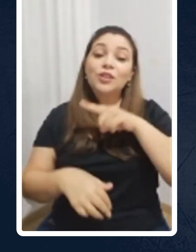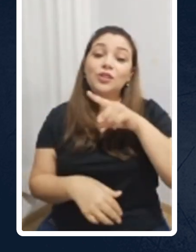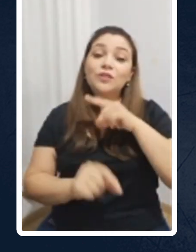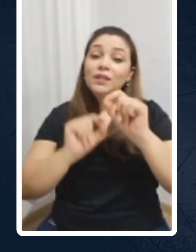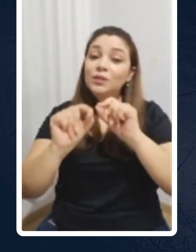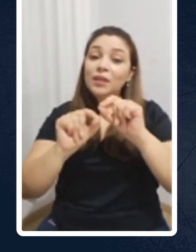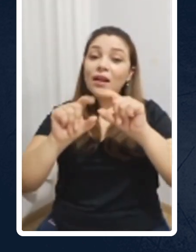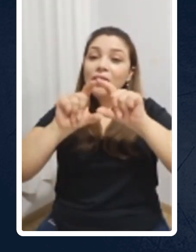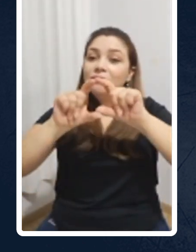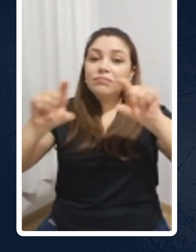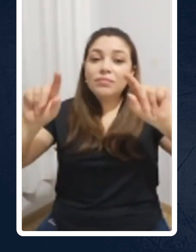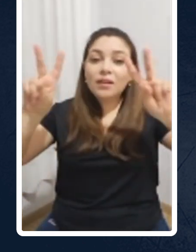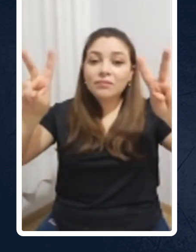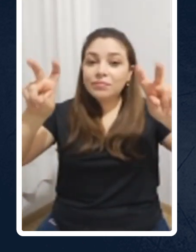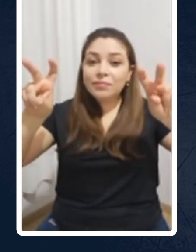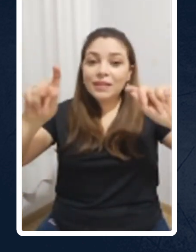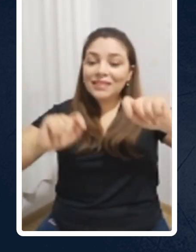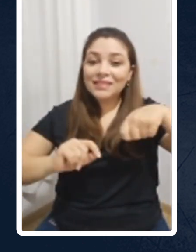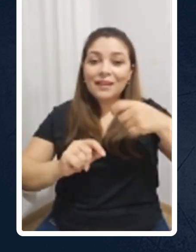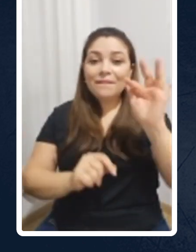para todos que estão aqui conosco.